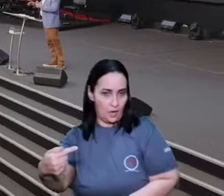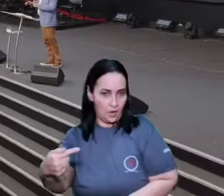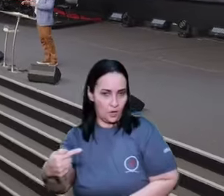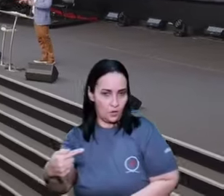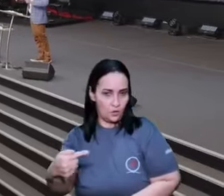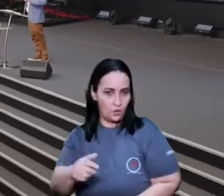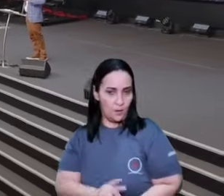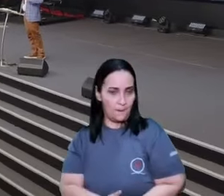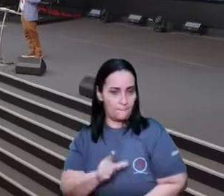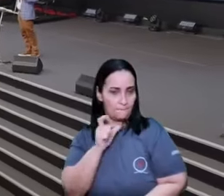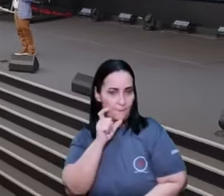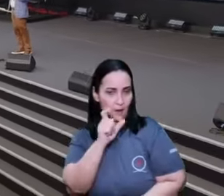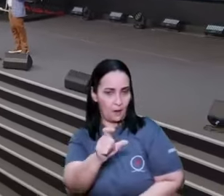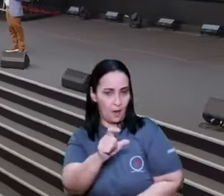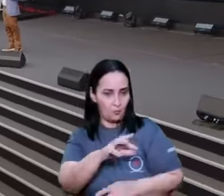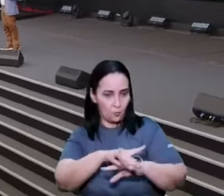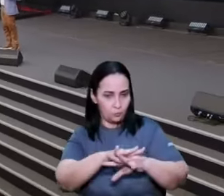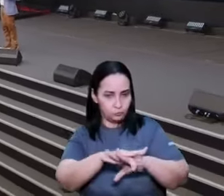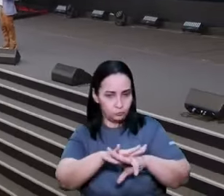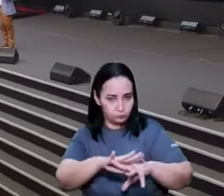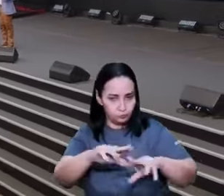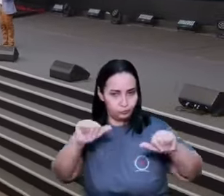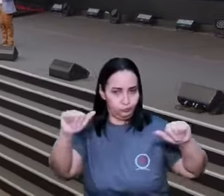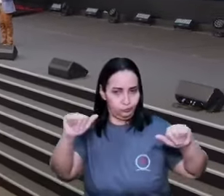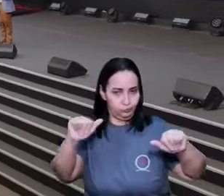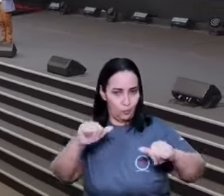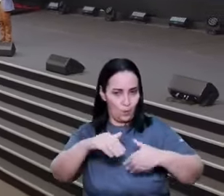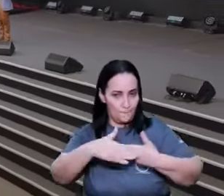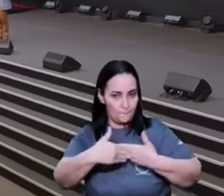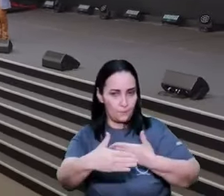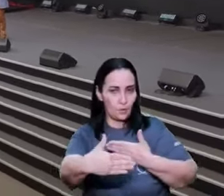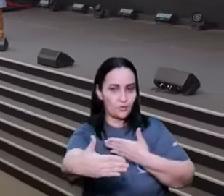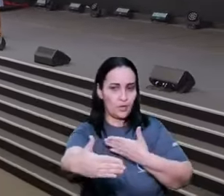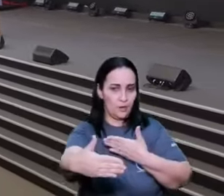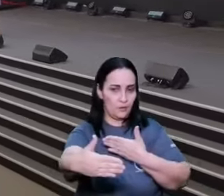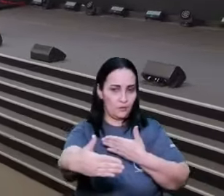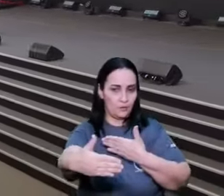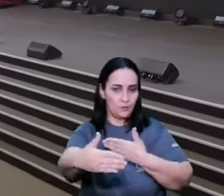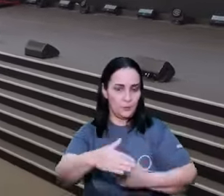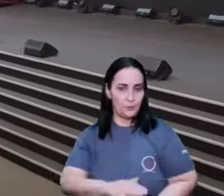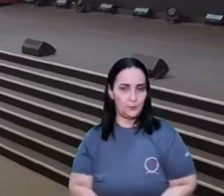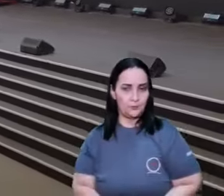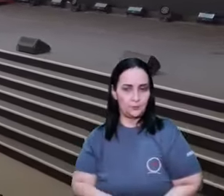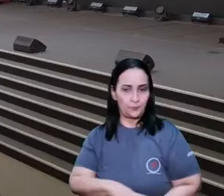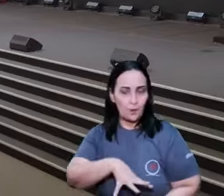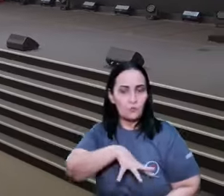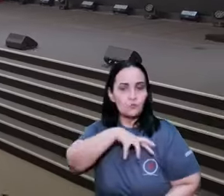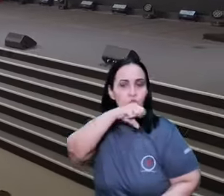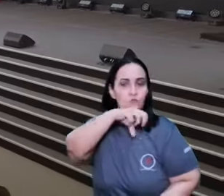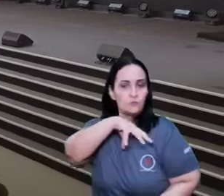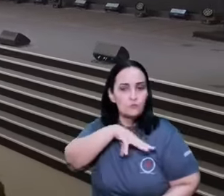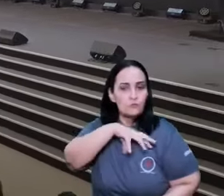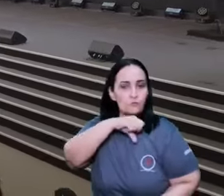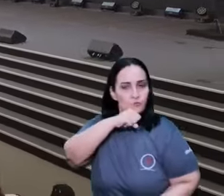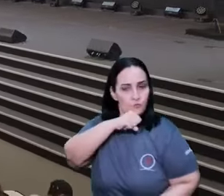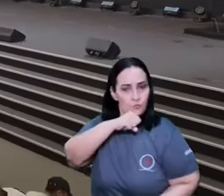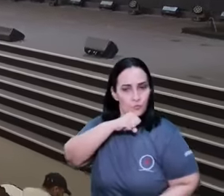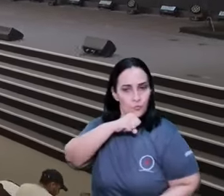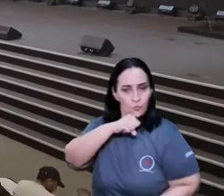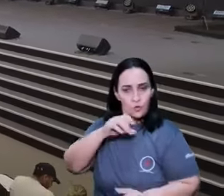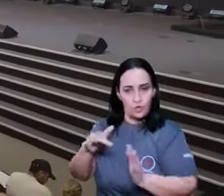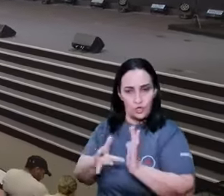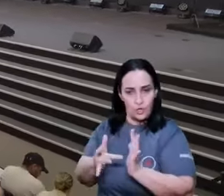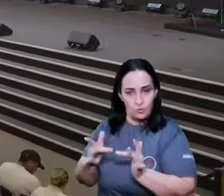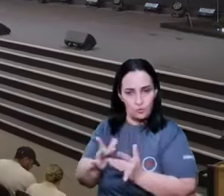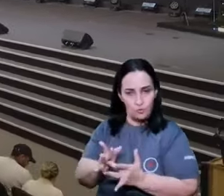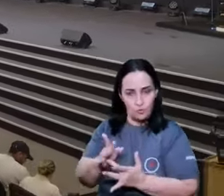Sara então quando Jesus olha o processo de inspiração e expiração e disse ele está falando